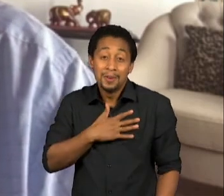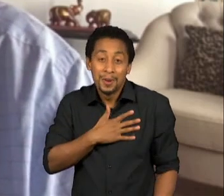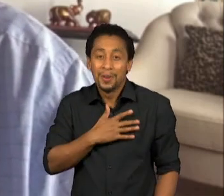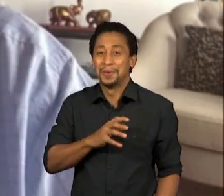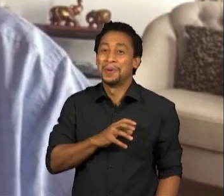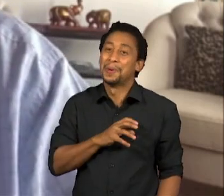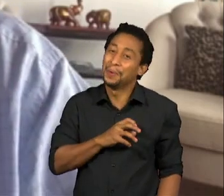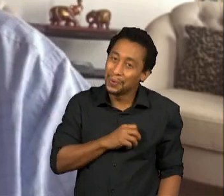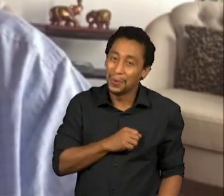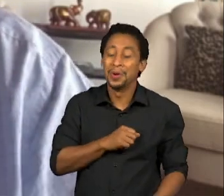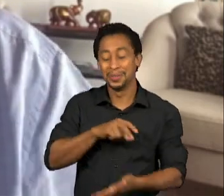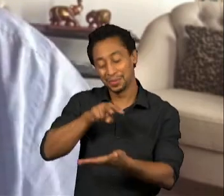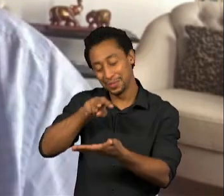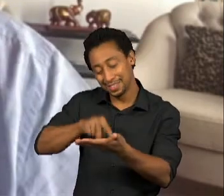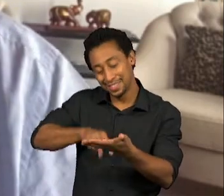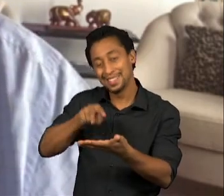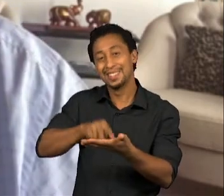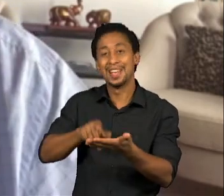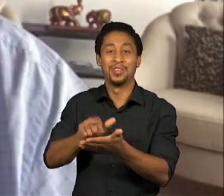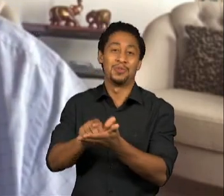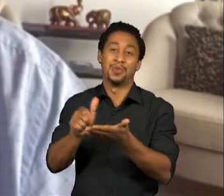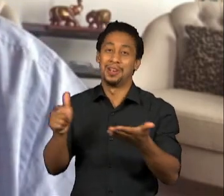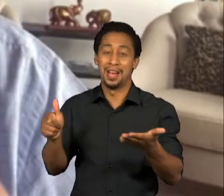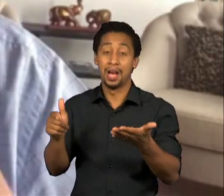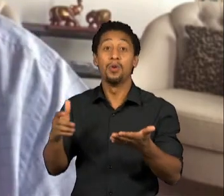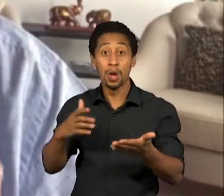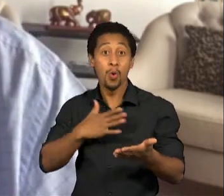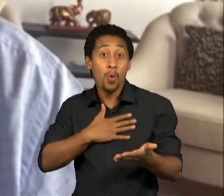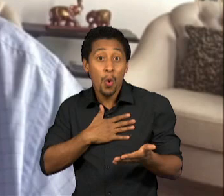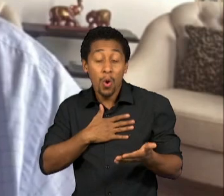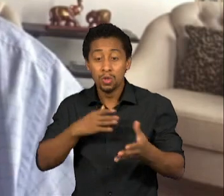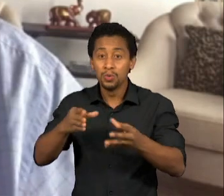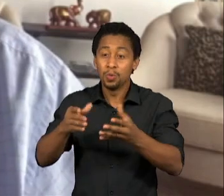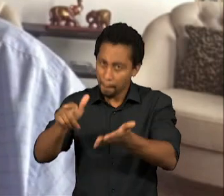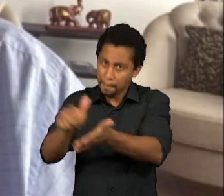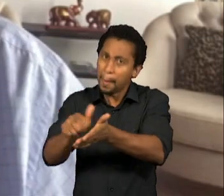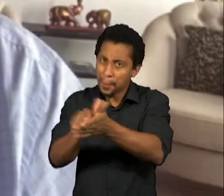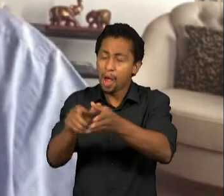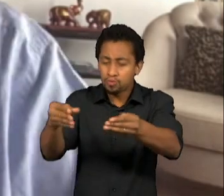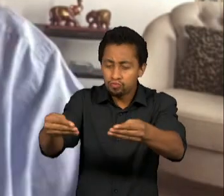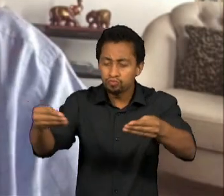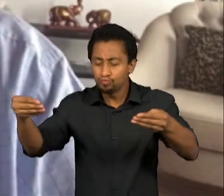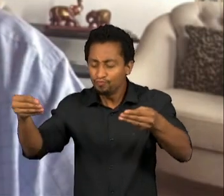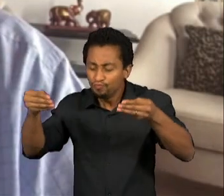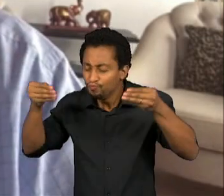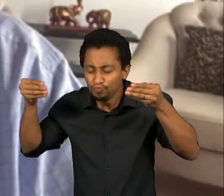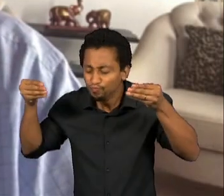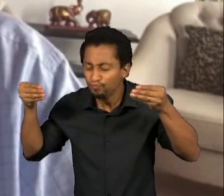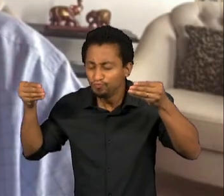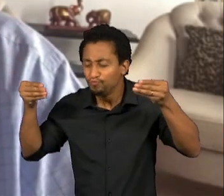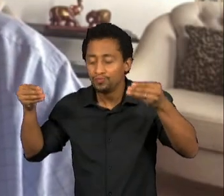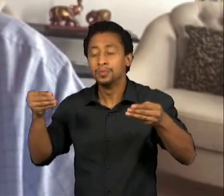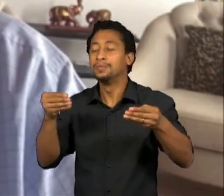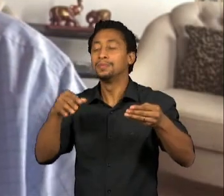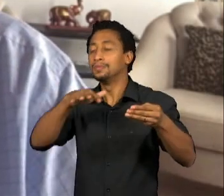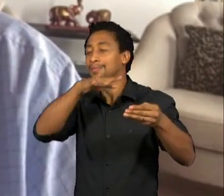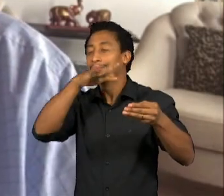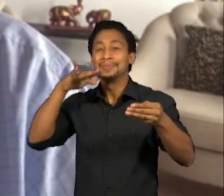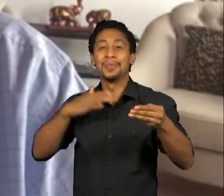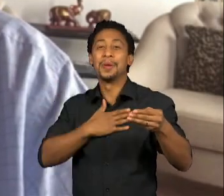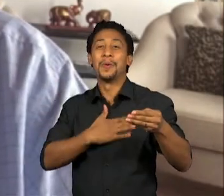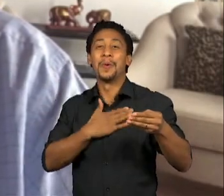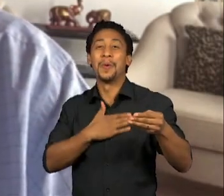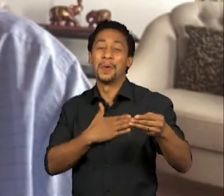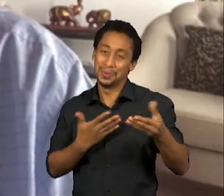também 2 jornais por dia, eu gosto do cheiro, de pegar o jornal, do cheiro do jornal, do livro também, mas eu acho que vai ser inevitável